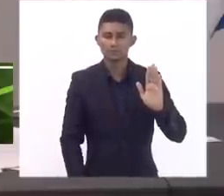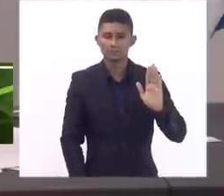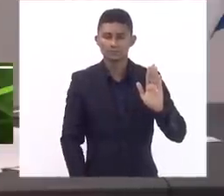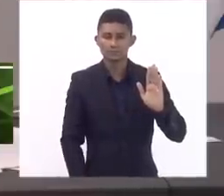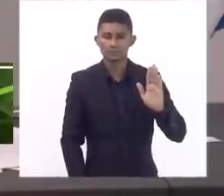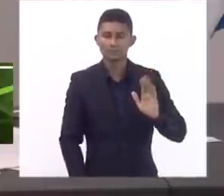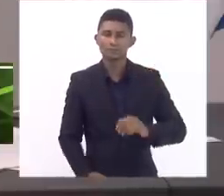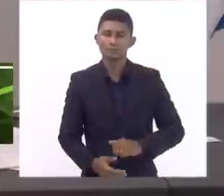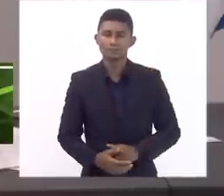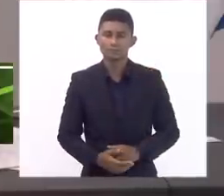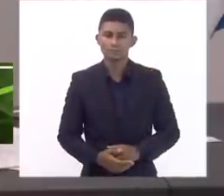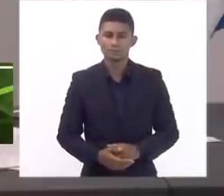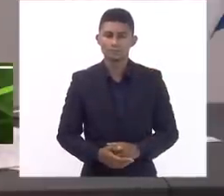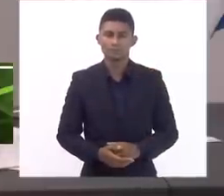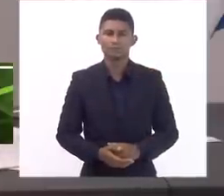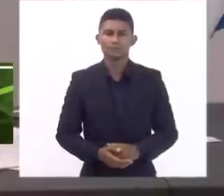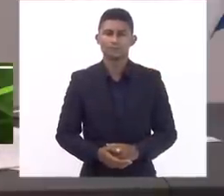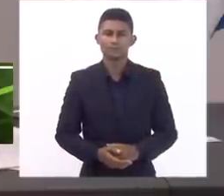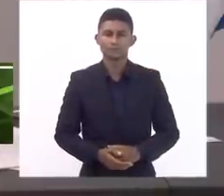retirar.